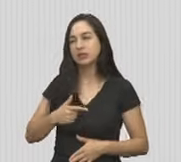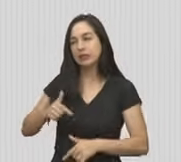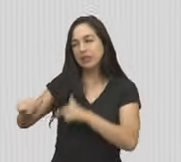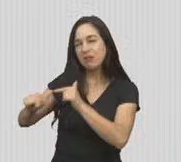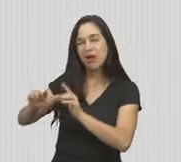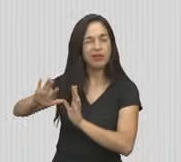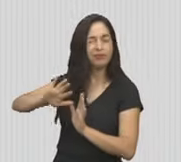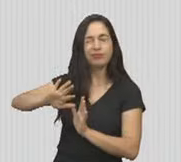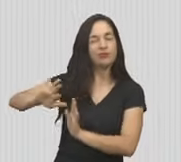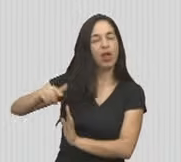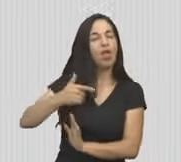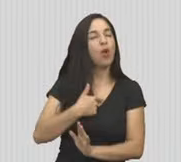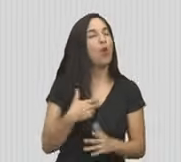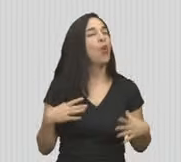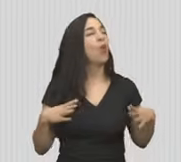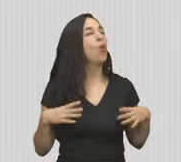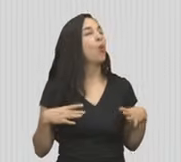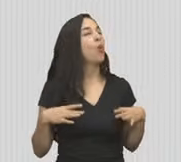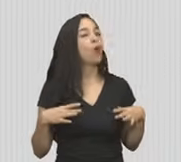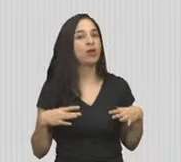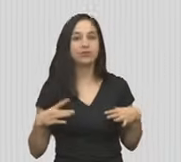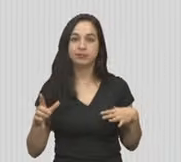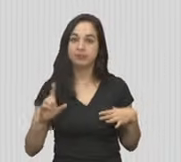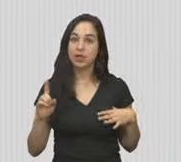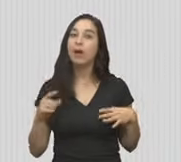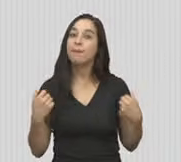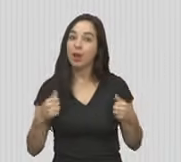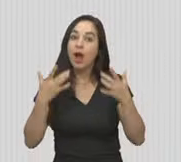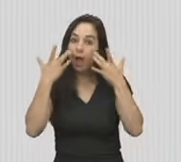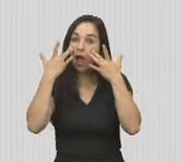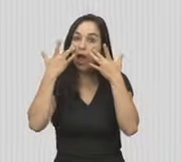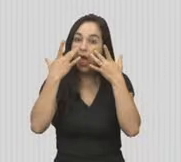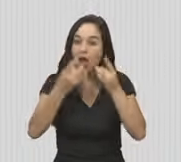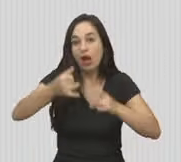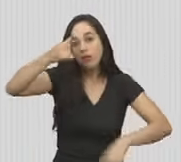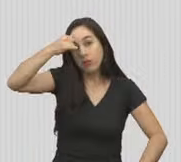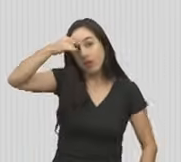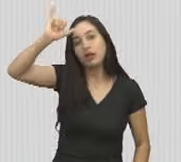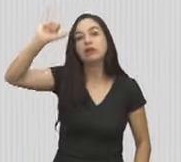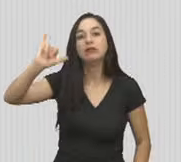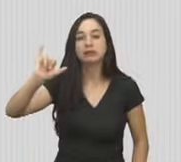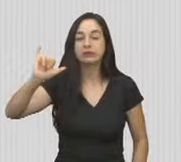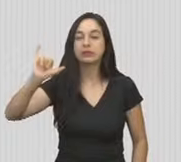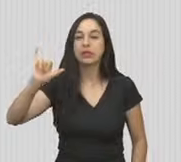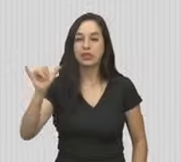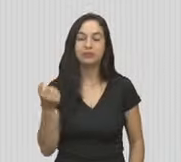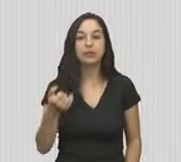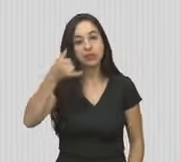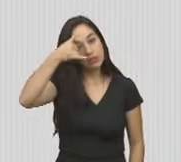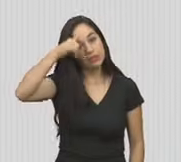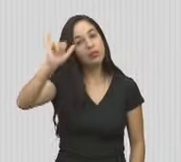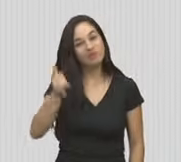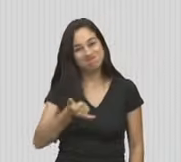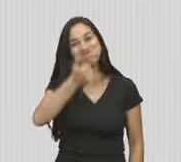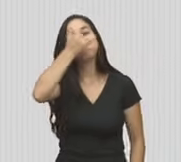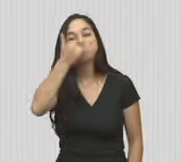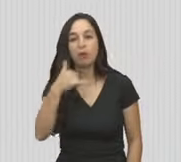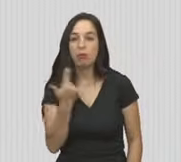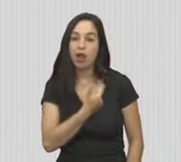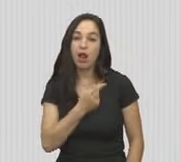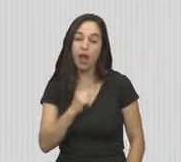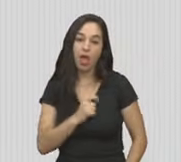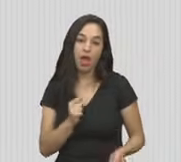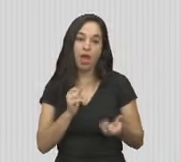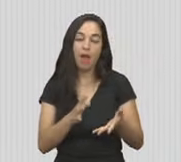nossa capacidade de prevenção, de atenção e a capacidade que é fundamental para a gente tomar medidas, tomar decisões para